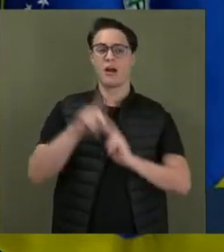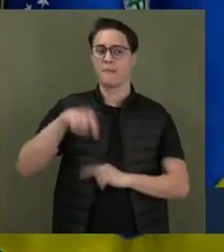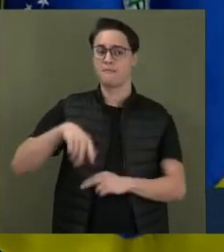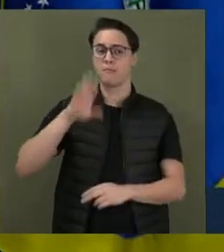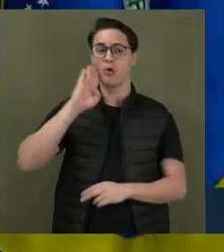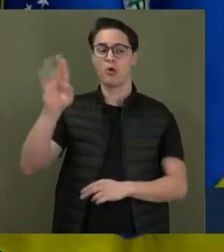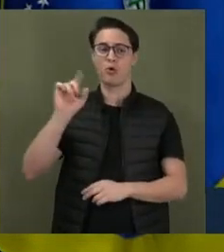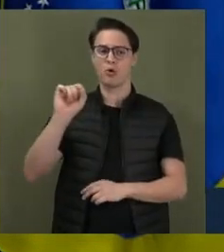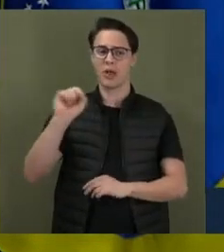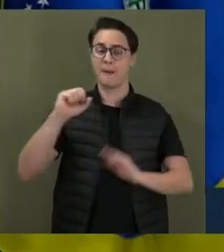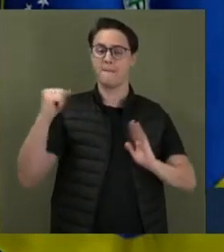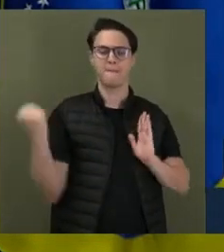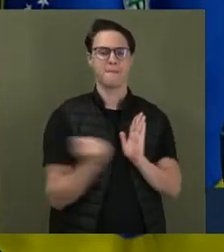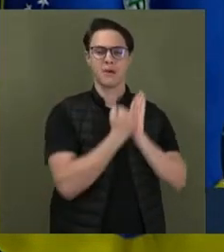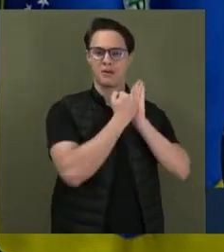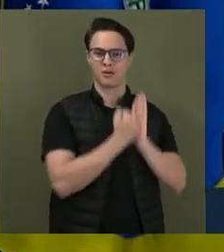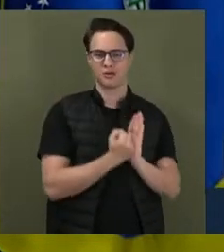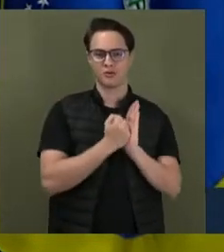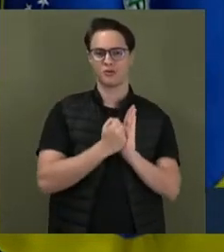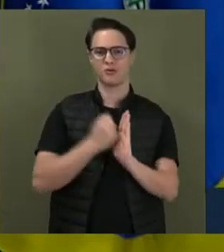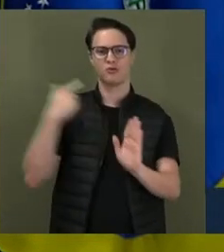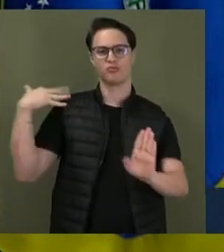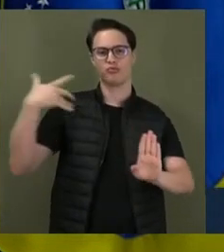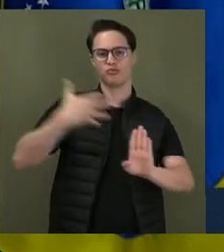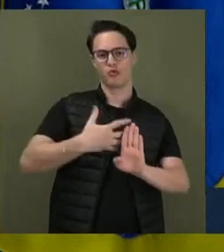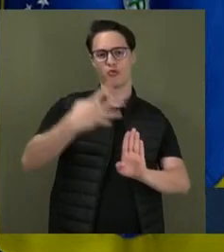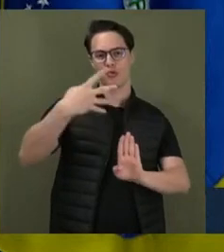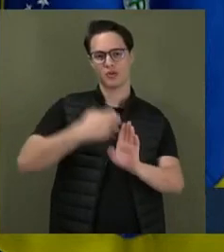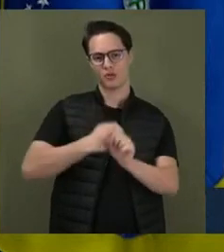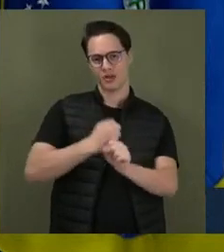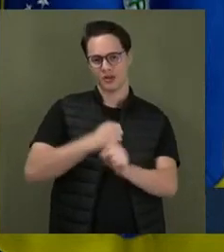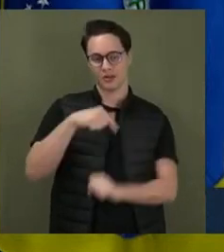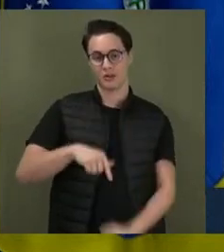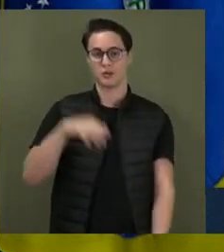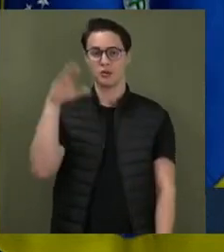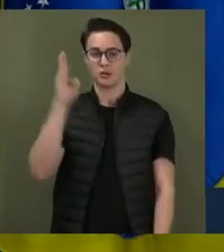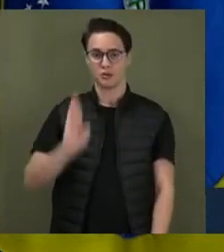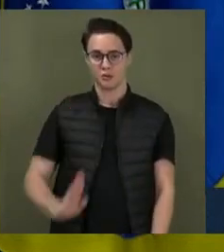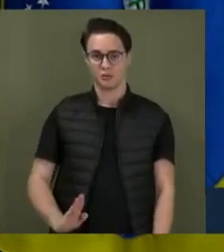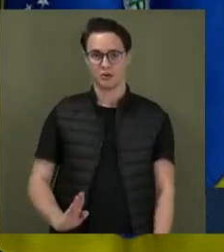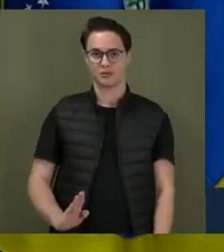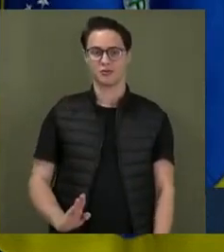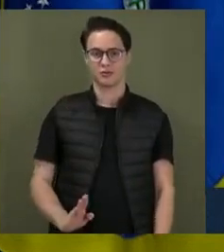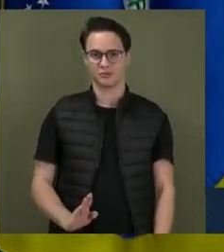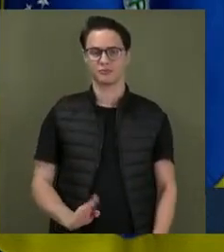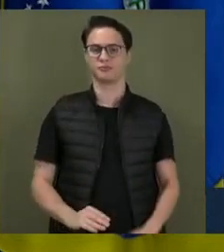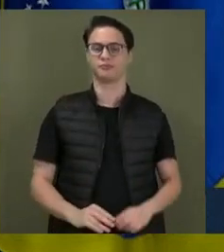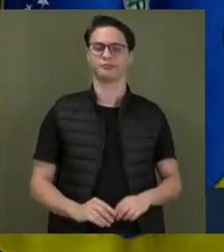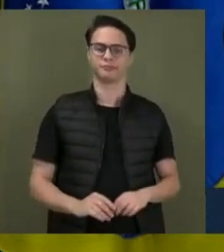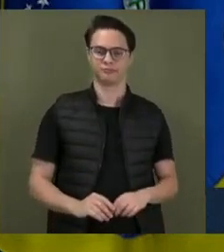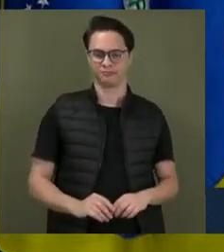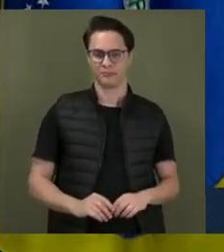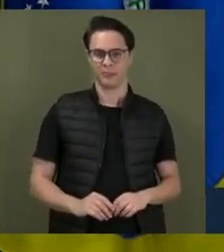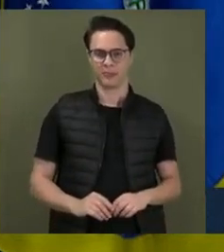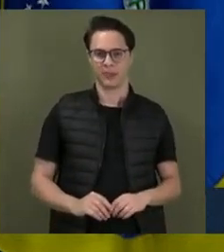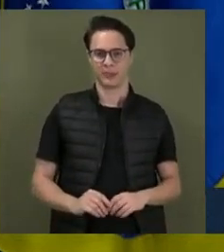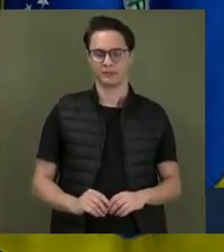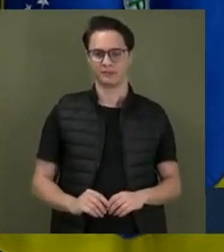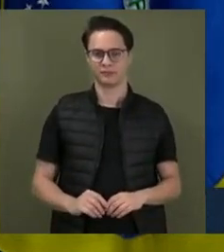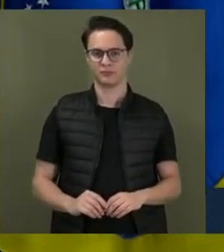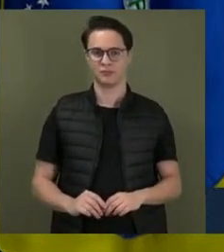pelo legado que ele deixou ao longo dos últimos 4 anos, que calou fundo no coração dos brasileiros.